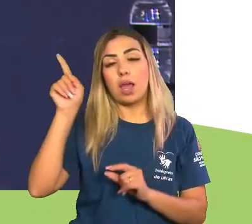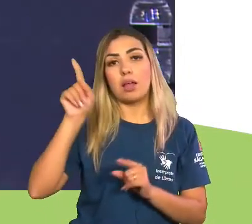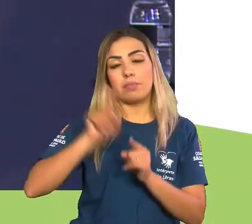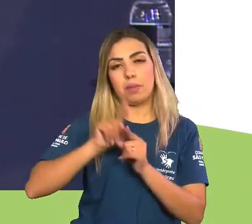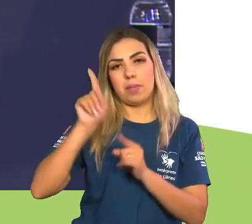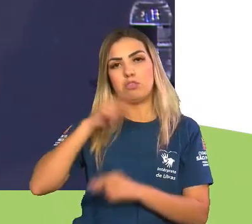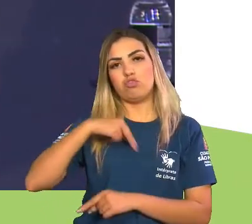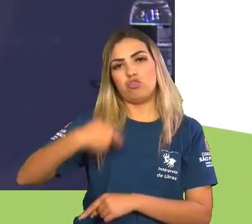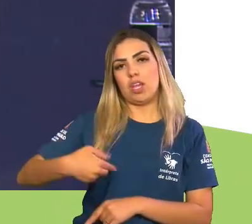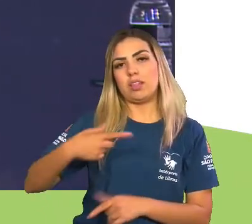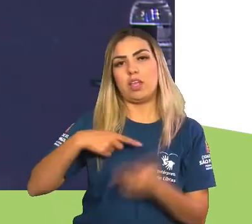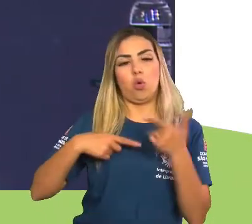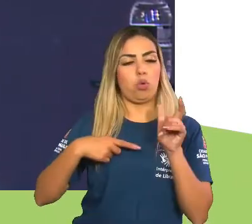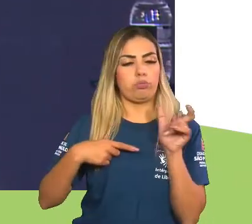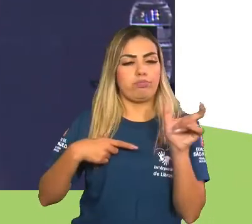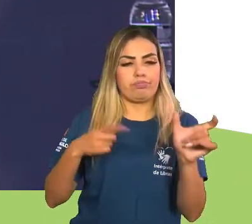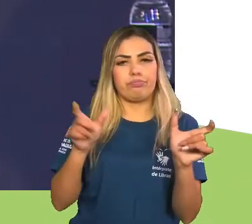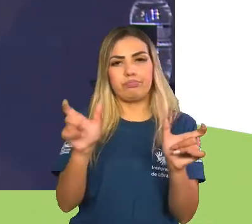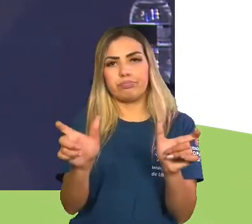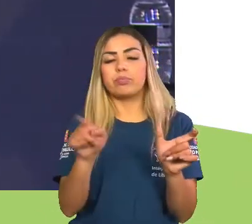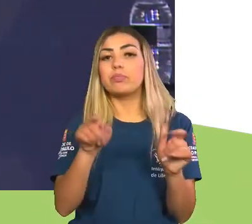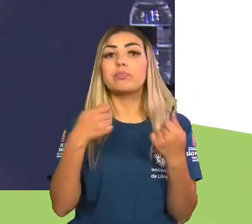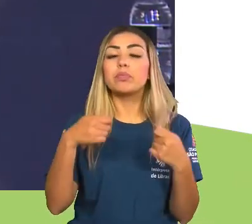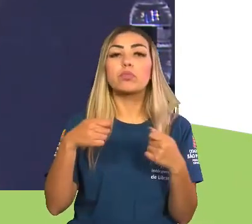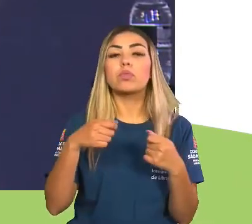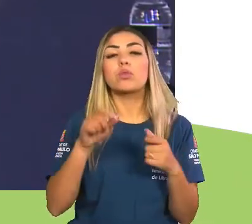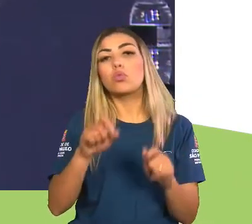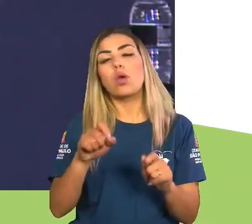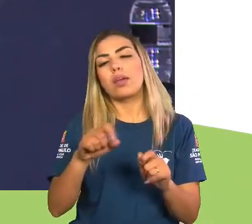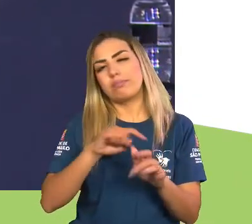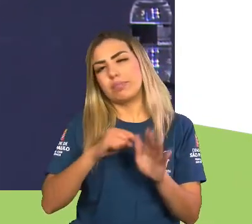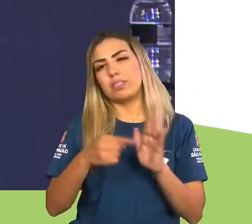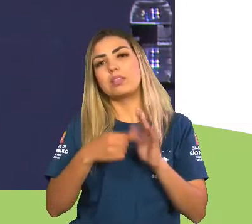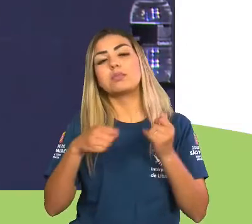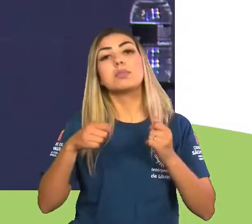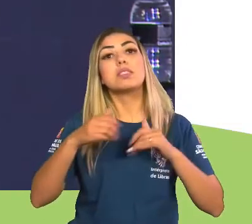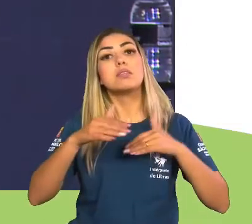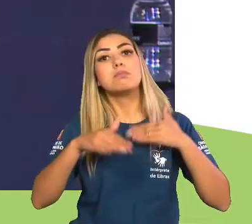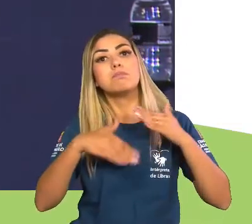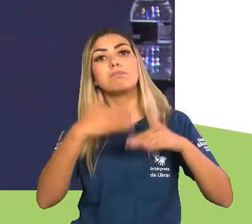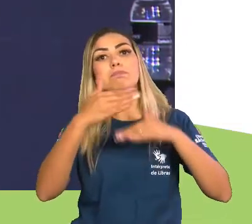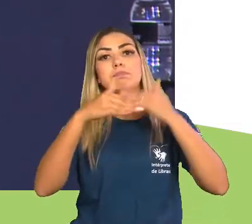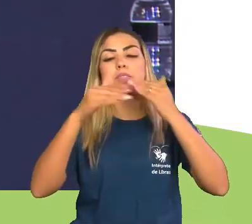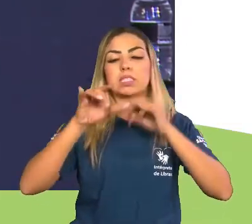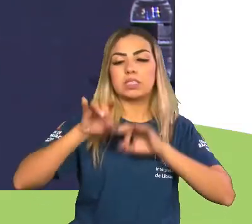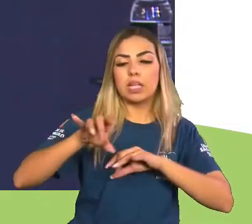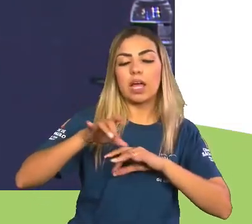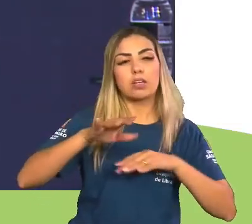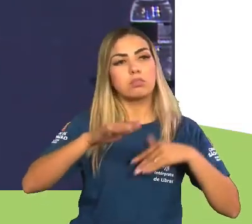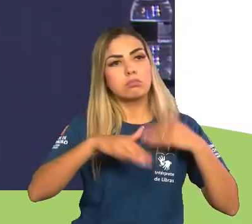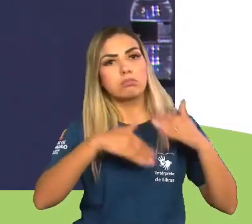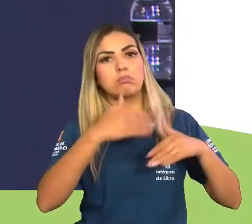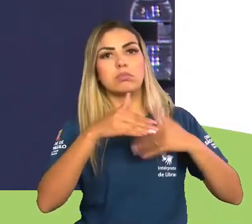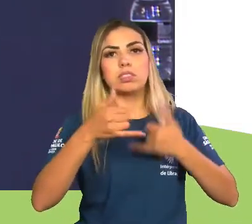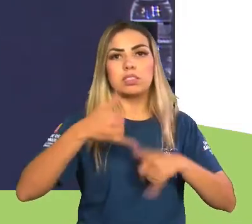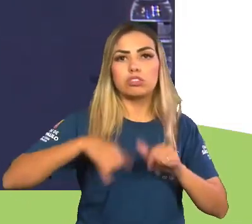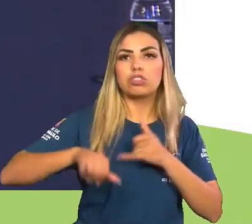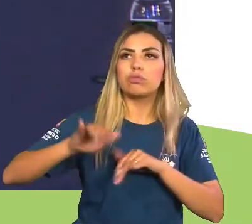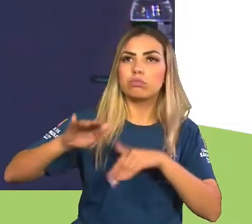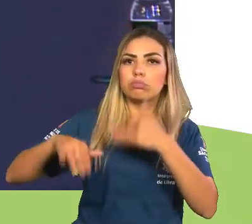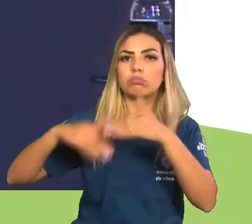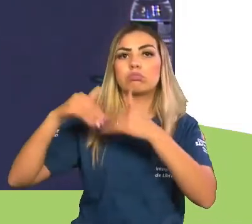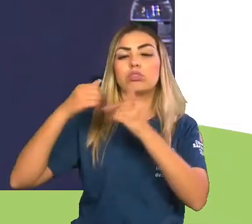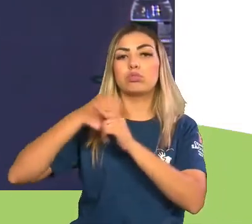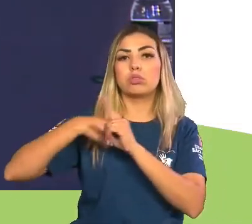Então, eu acho que a gente tem que evoluir no sentido técnico, científico, no sentido social, no sentido